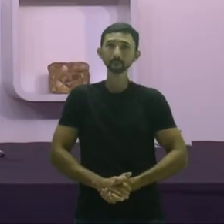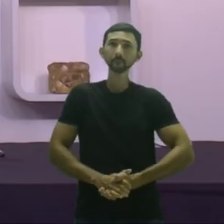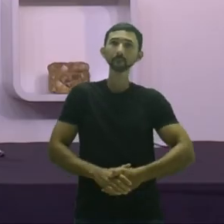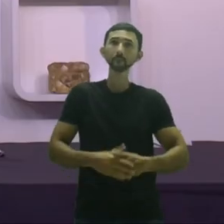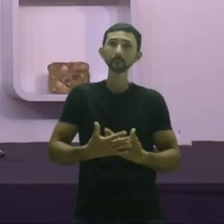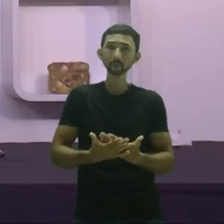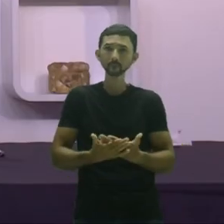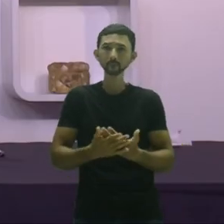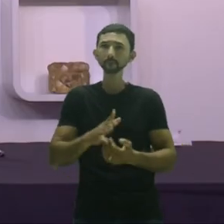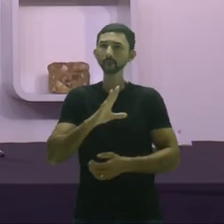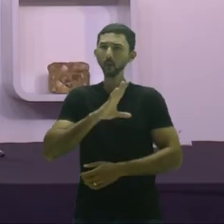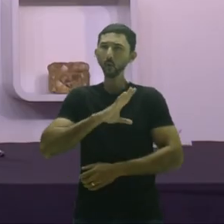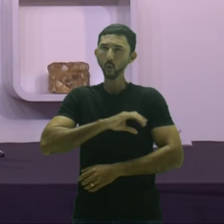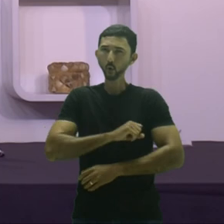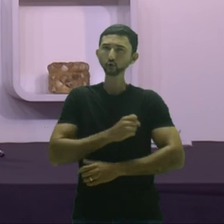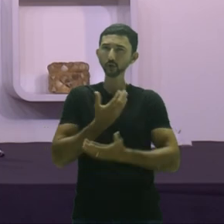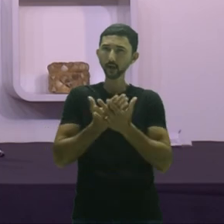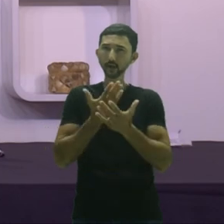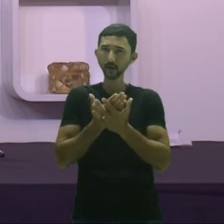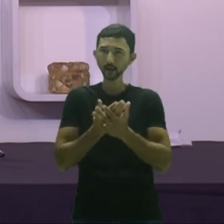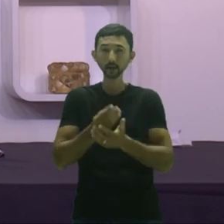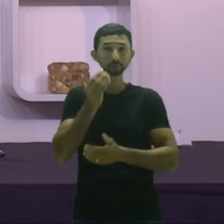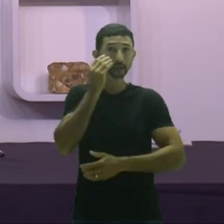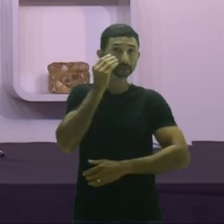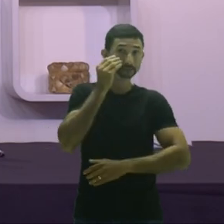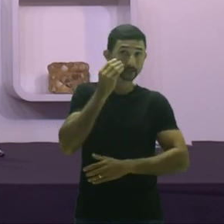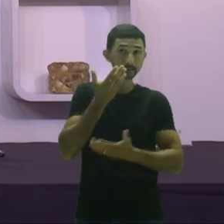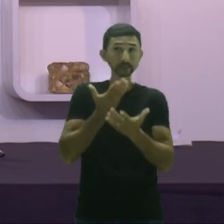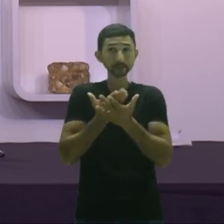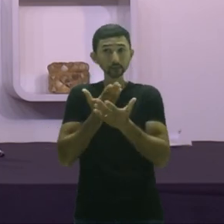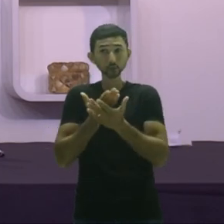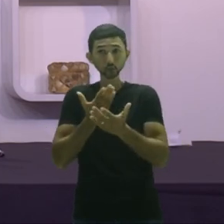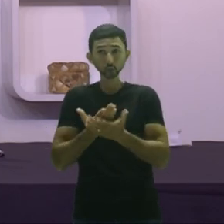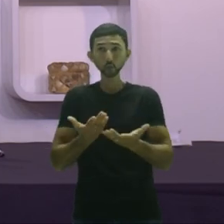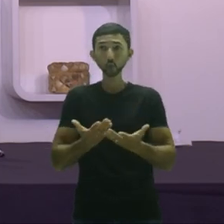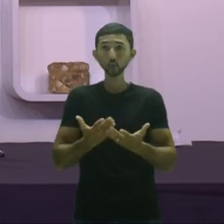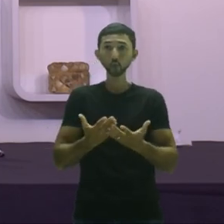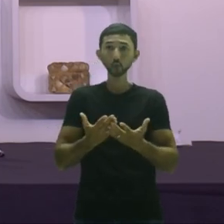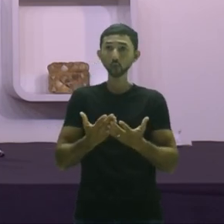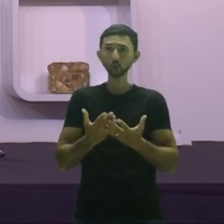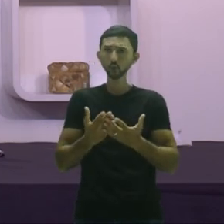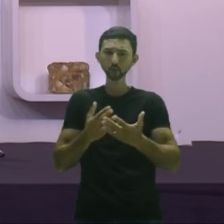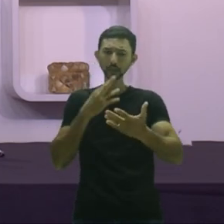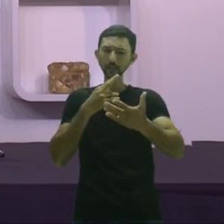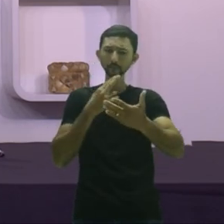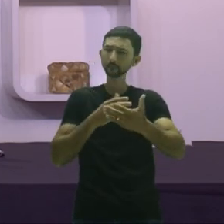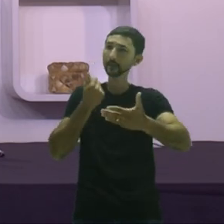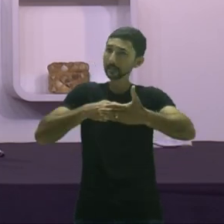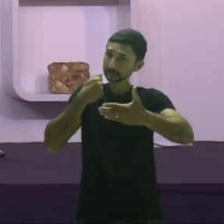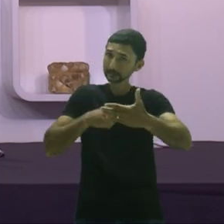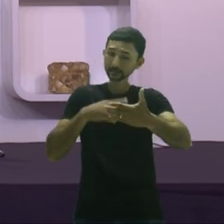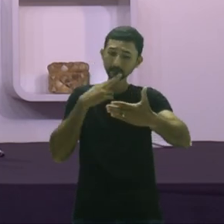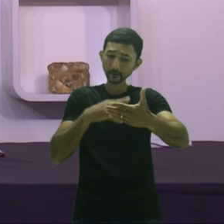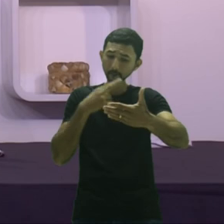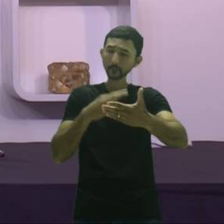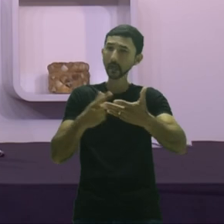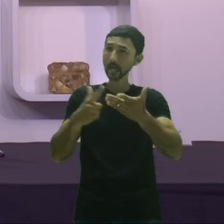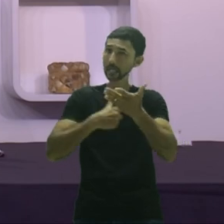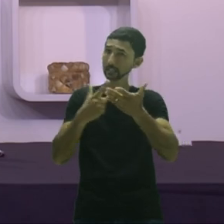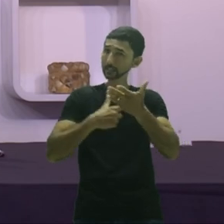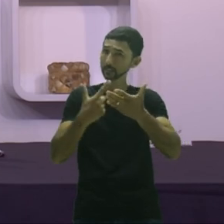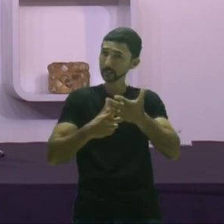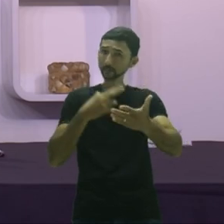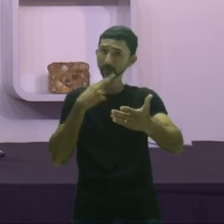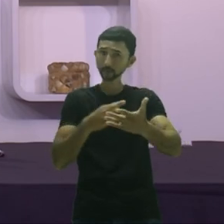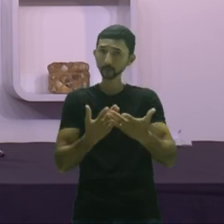Pessoal, gostou dessa videoaula? Fica atento, estuda, não deixa de resolver as questões do teu livro, tá?